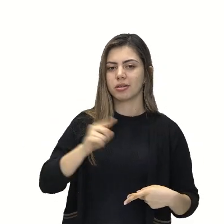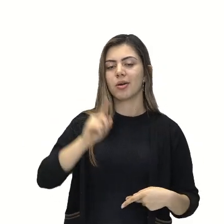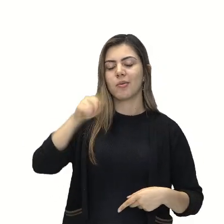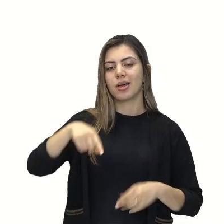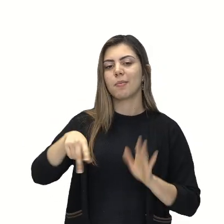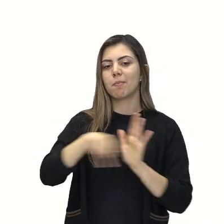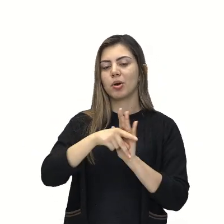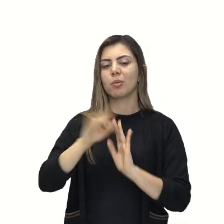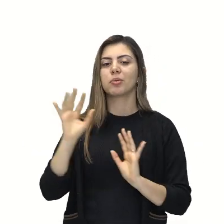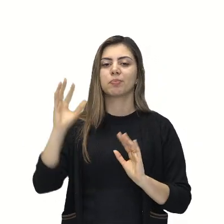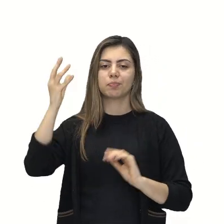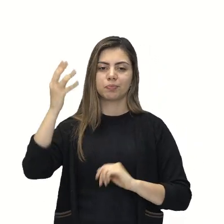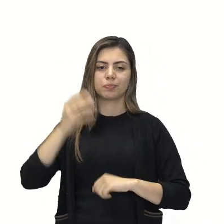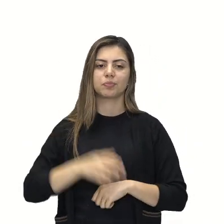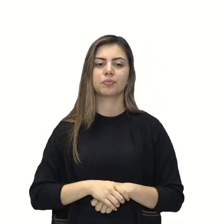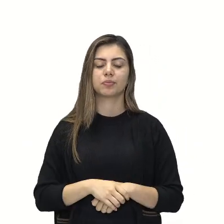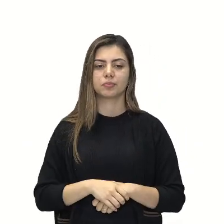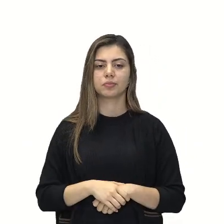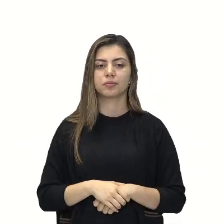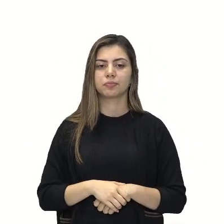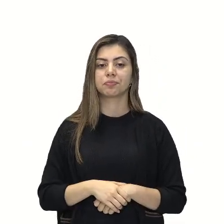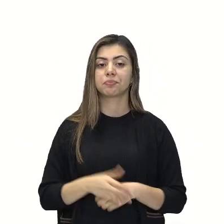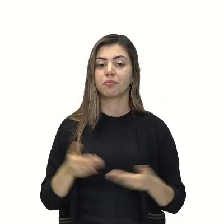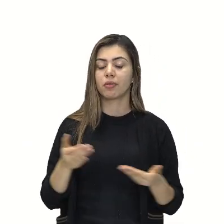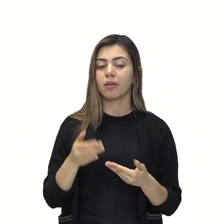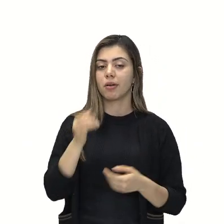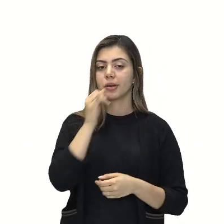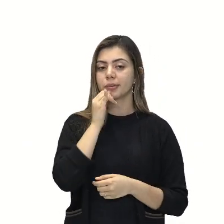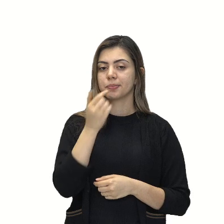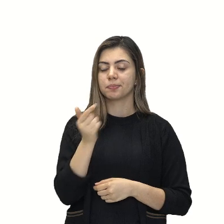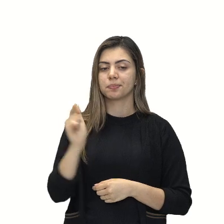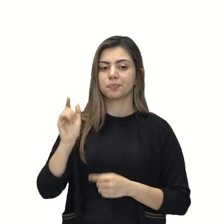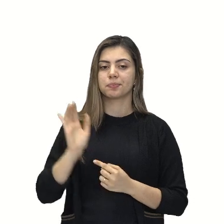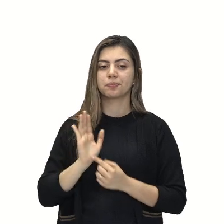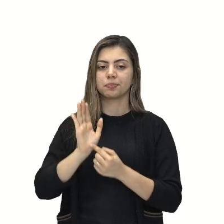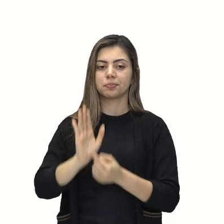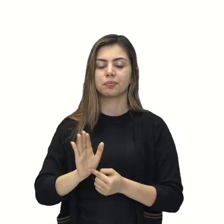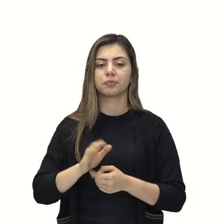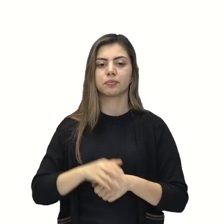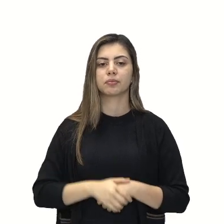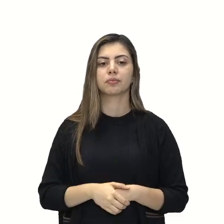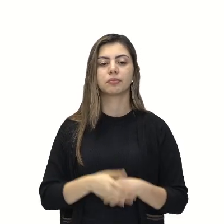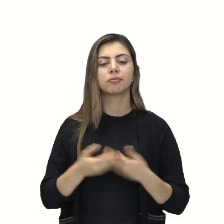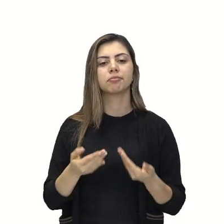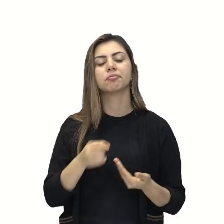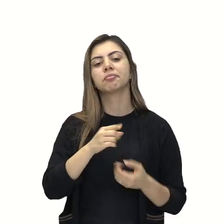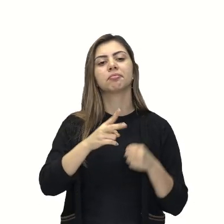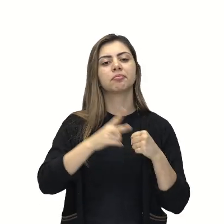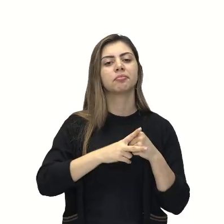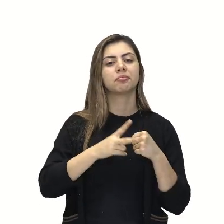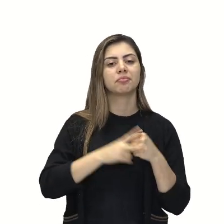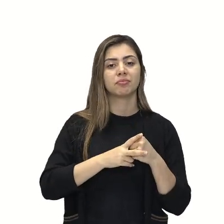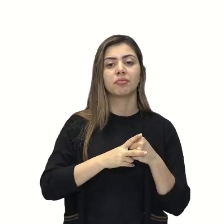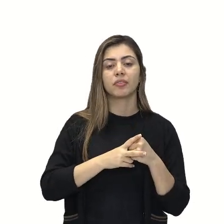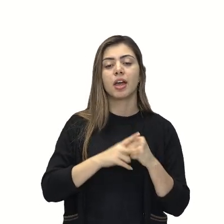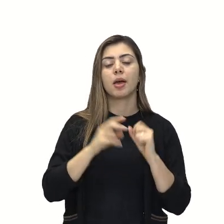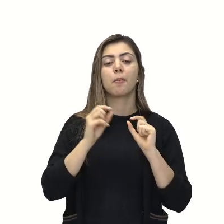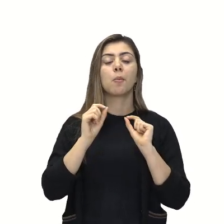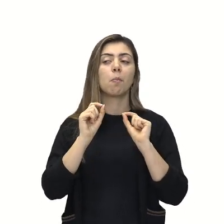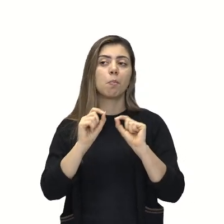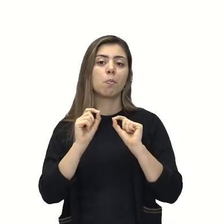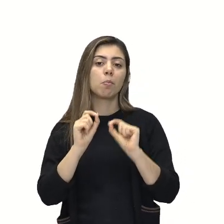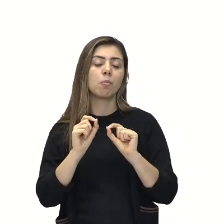Próximo, vamos apagar aqui e intensificar que o verbo também, ele